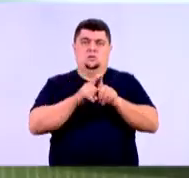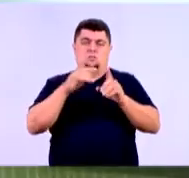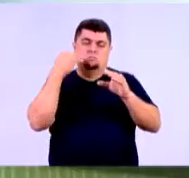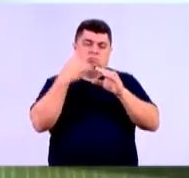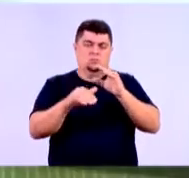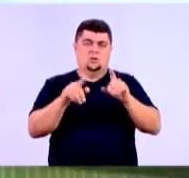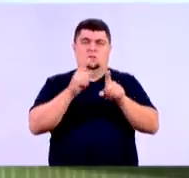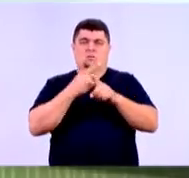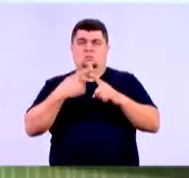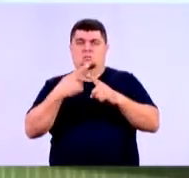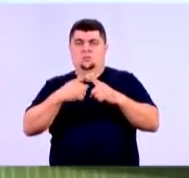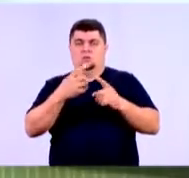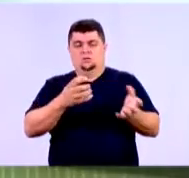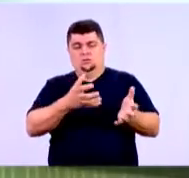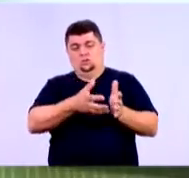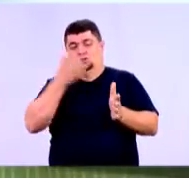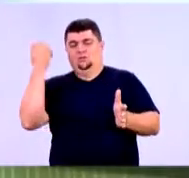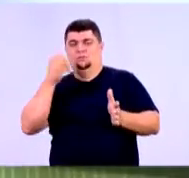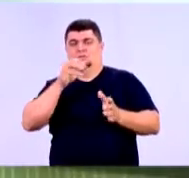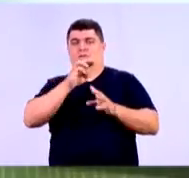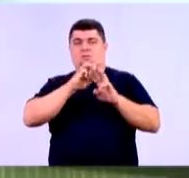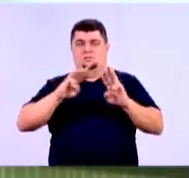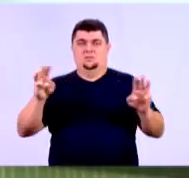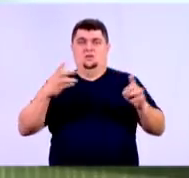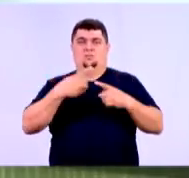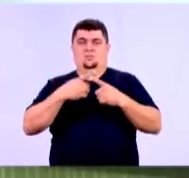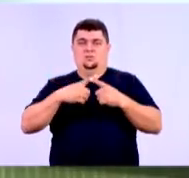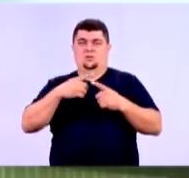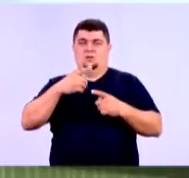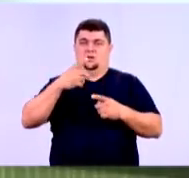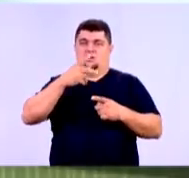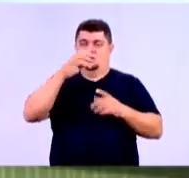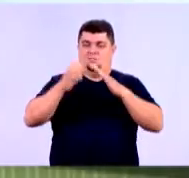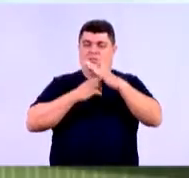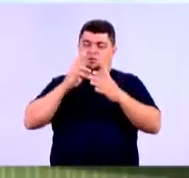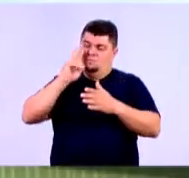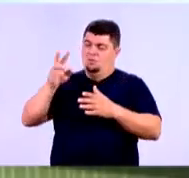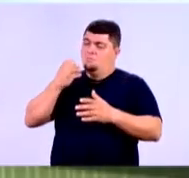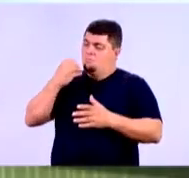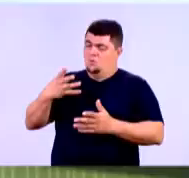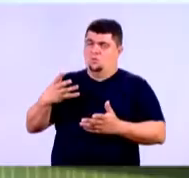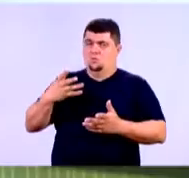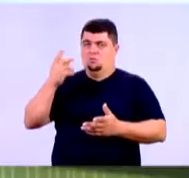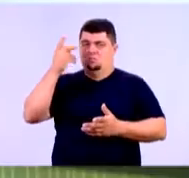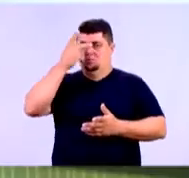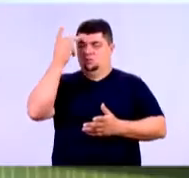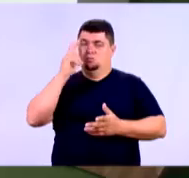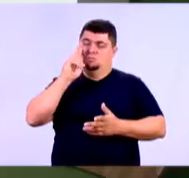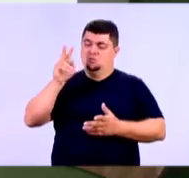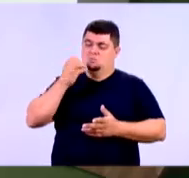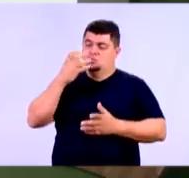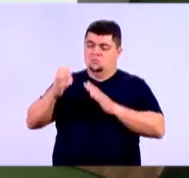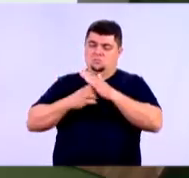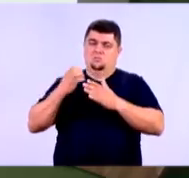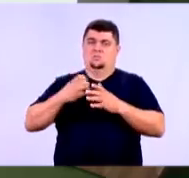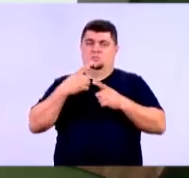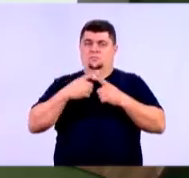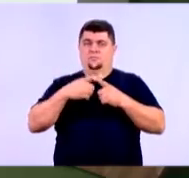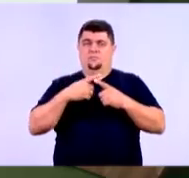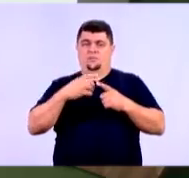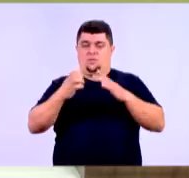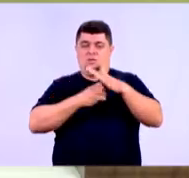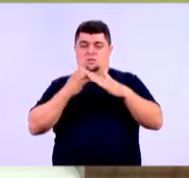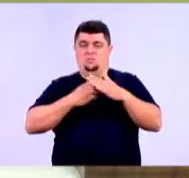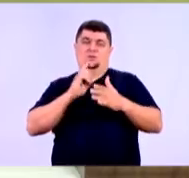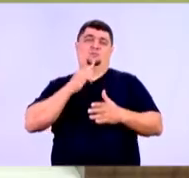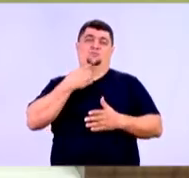para você tirar a sua denúncia do site, para melhorar a imagem dela. Está também trabalhando nessa simetria da informação, né, professor? Também, porque nesse caso a empresa que fica